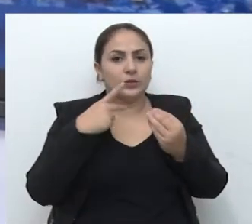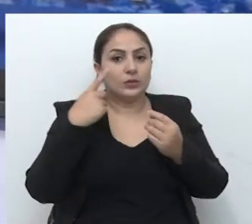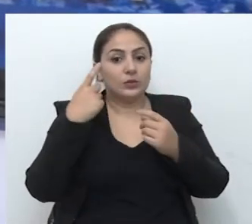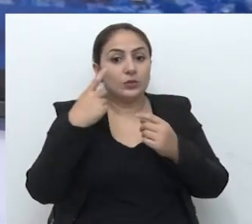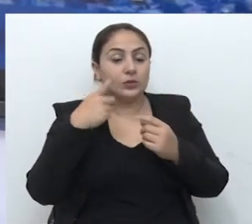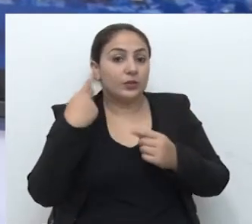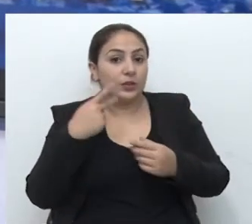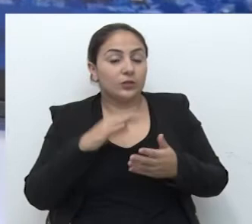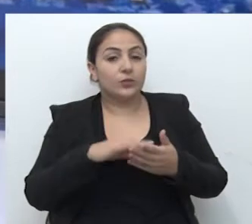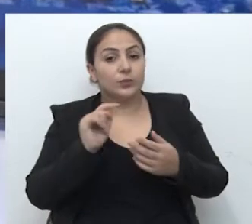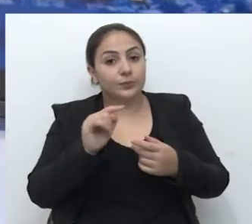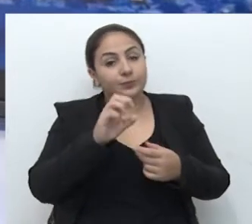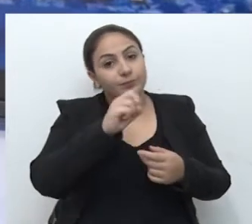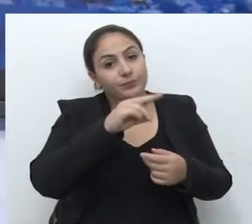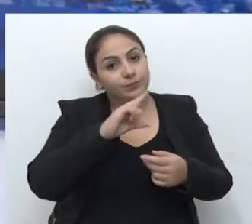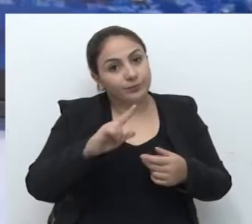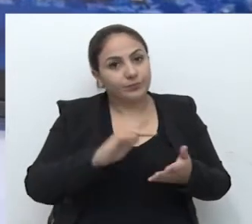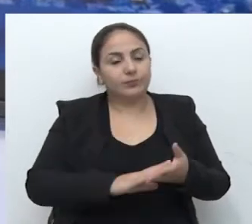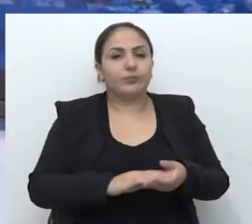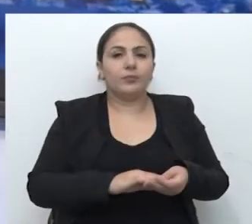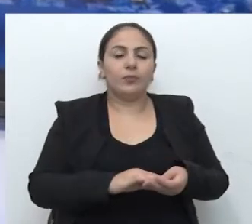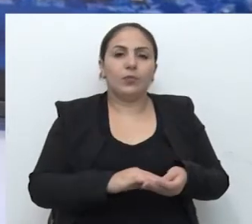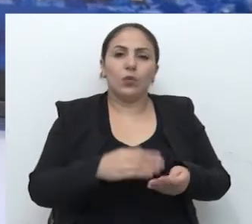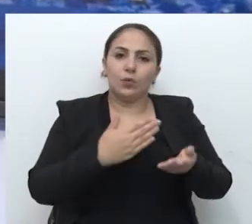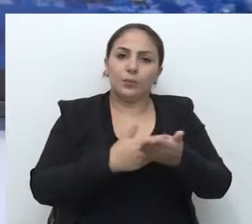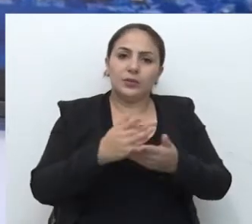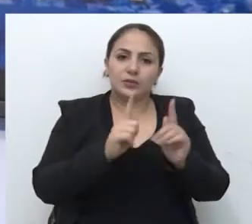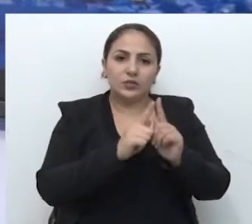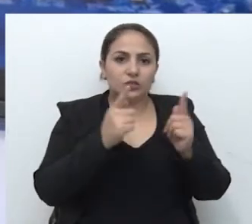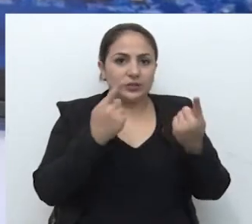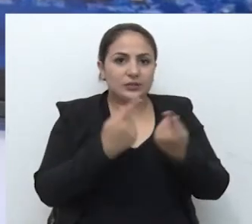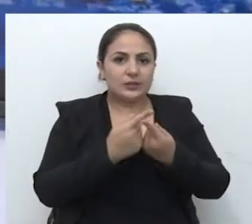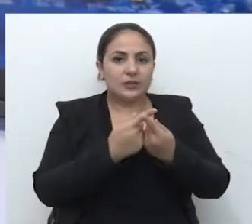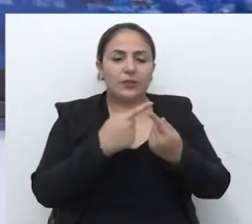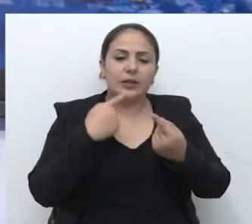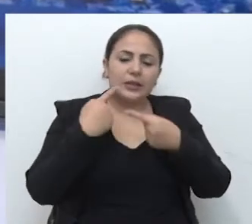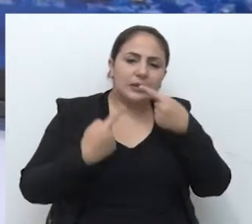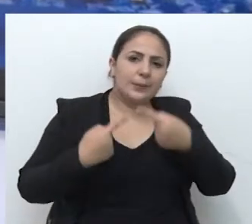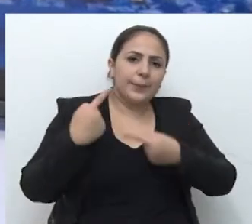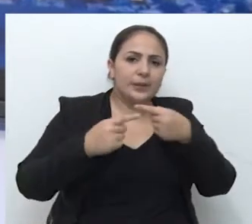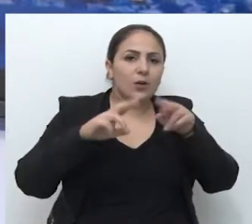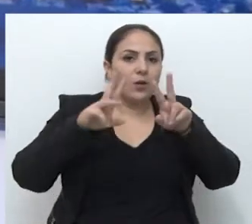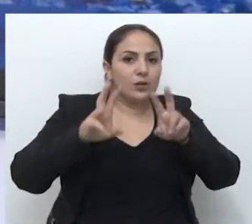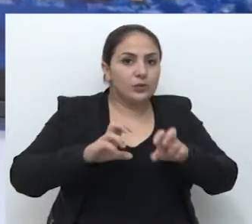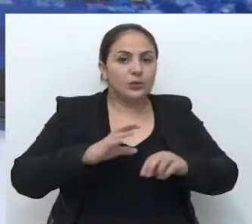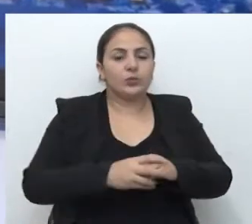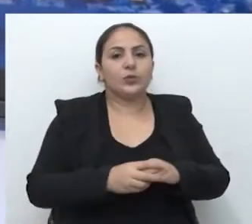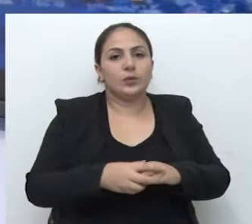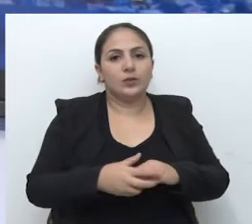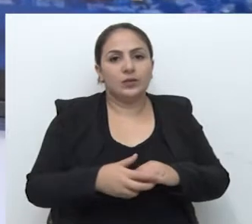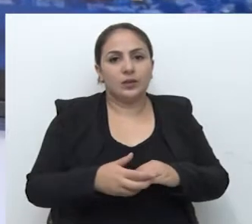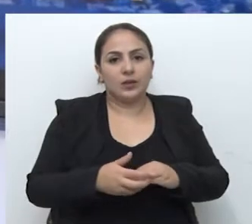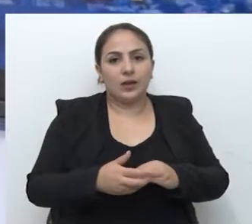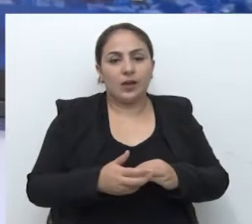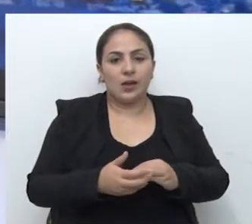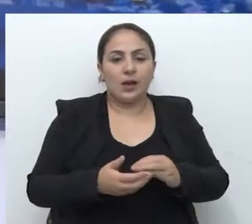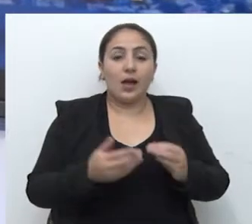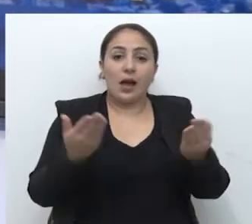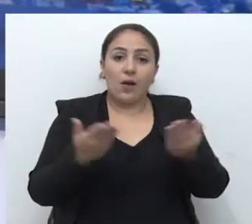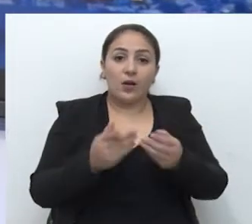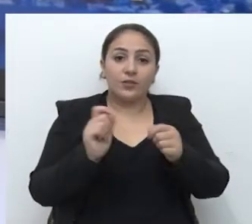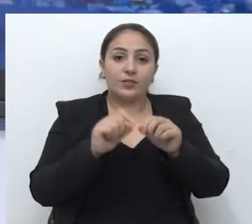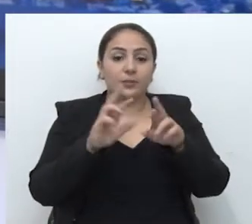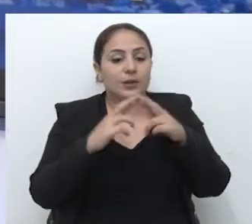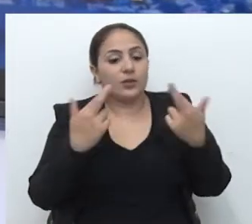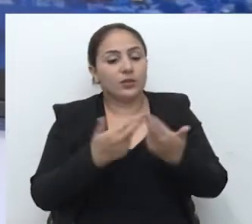parlamentares. Um deles é Saul Spinelli. Desde o início do seu mandato, ele debateu o assunto e agora promoveu